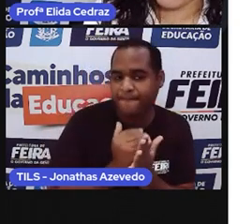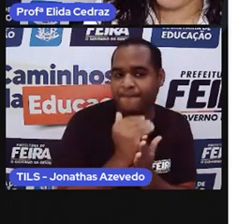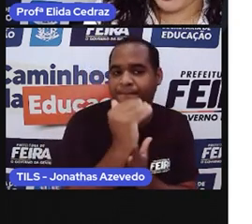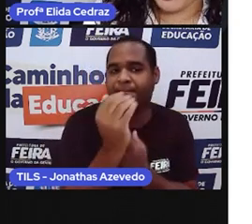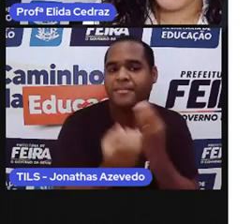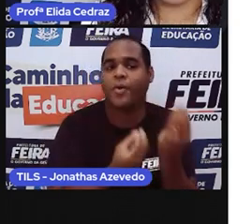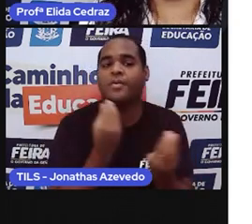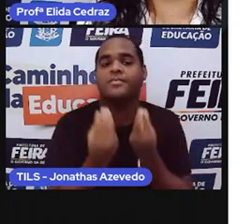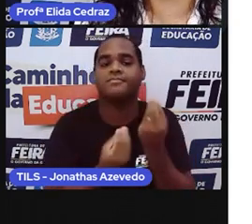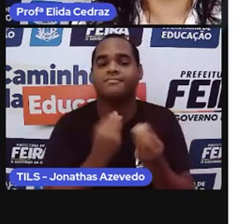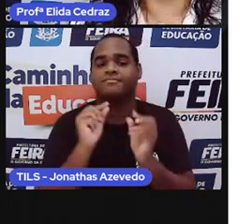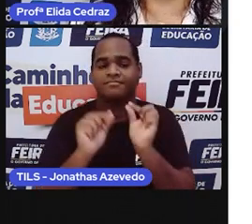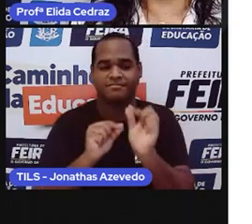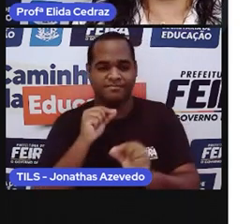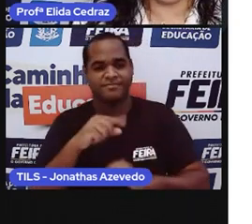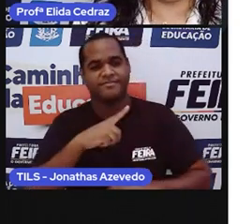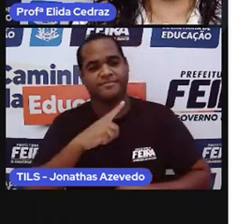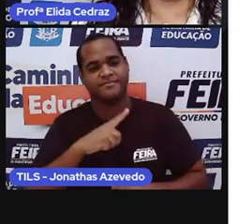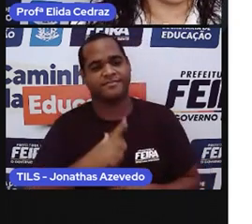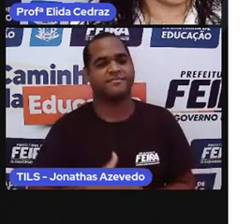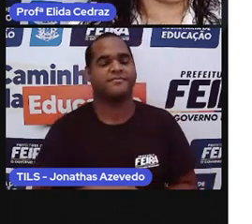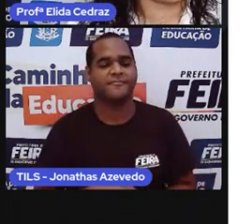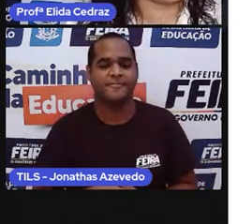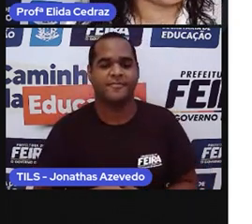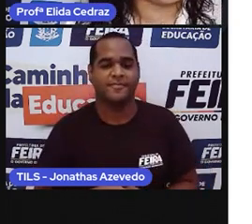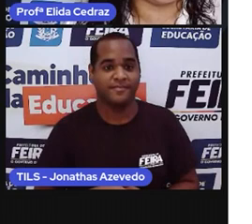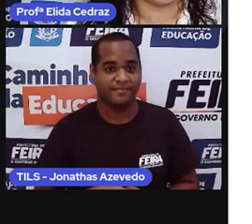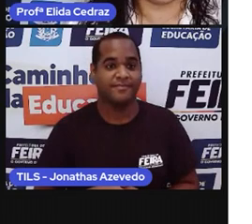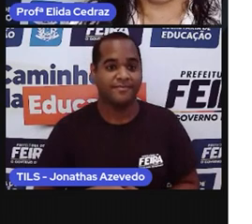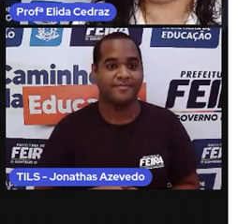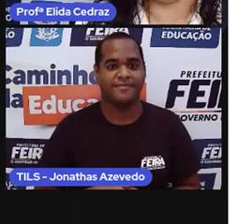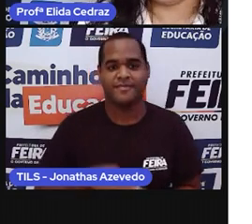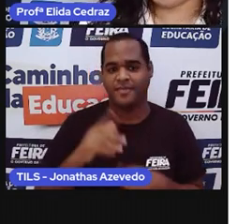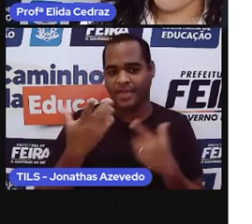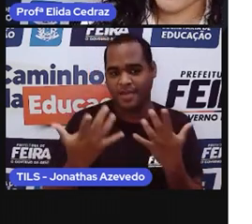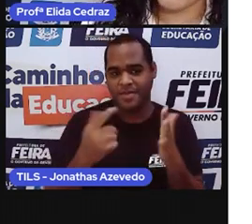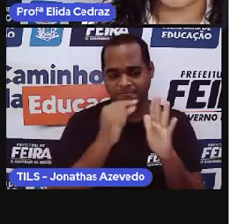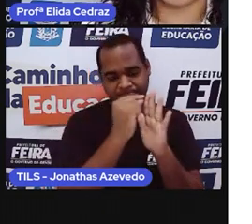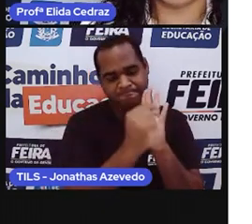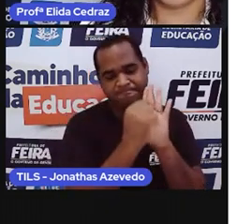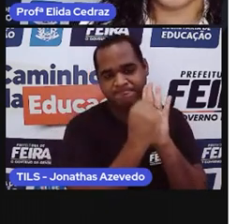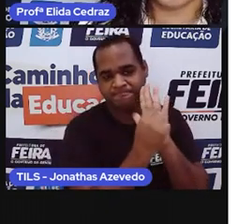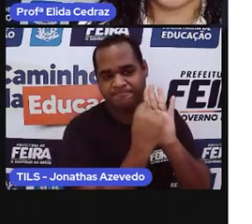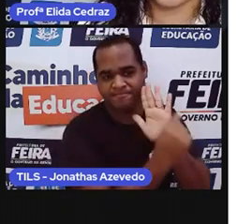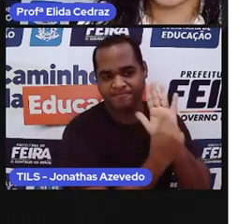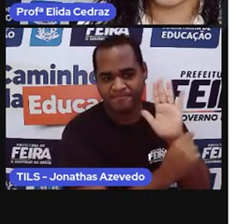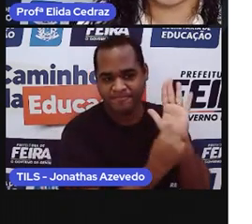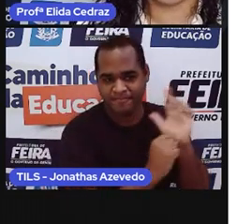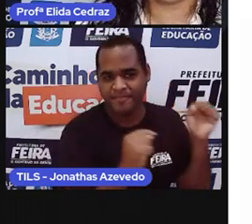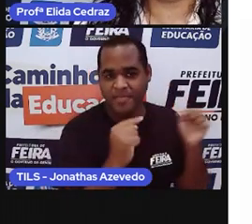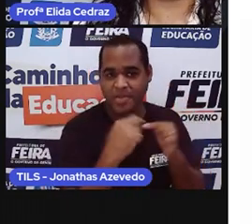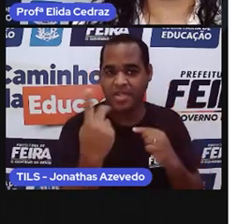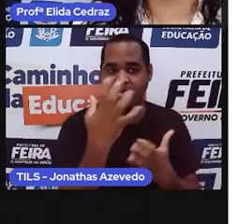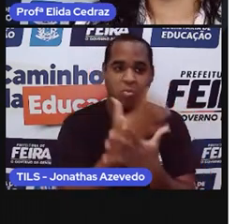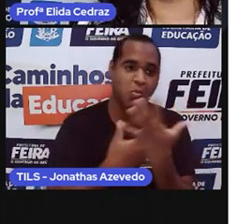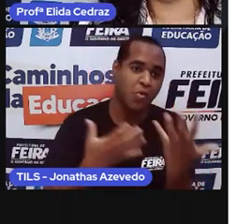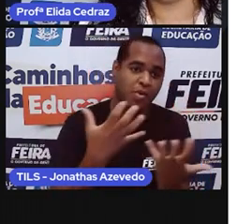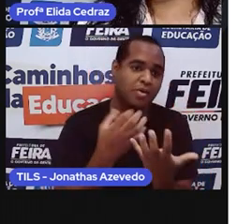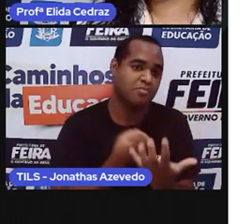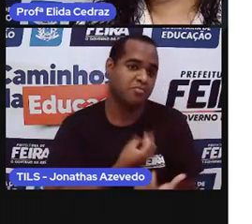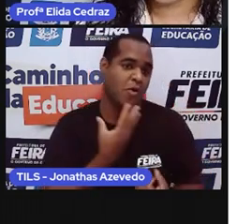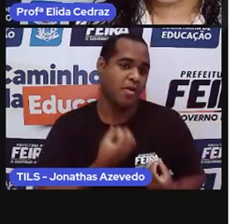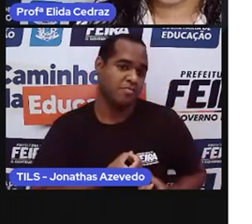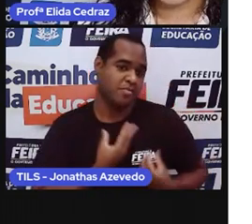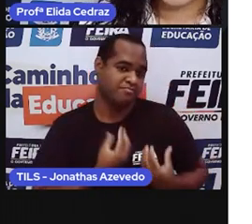da aula, ok? O verso é cada linha de um poema ou de uma canção.